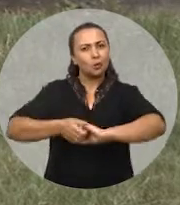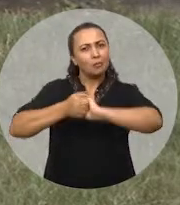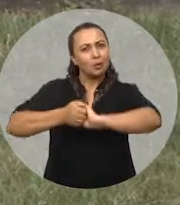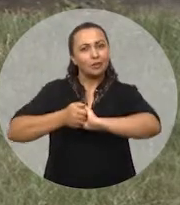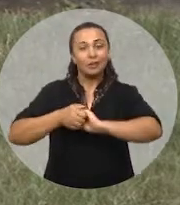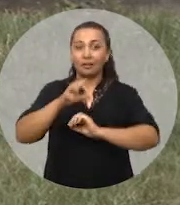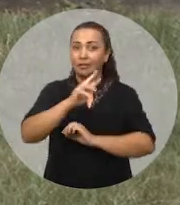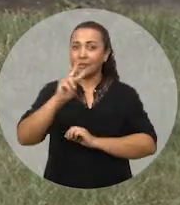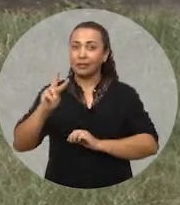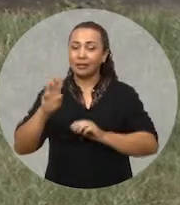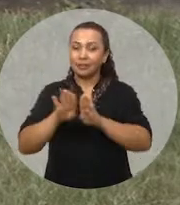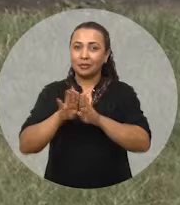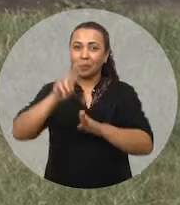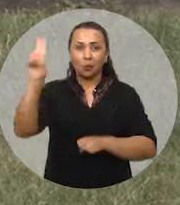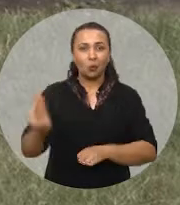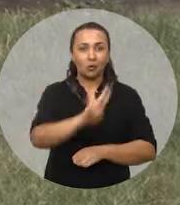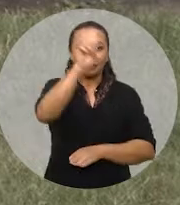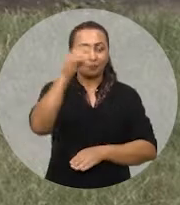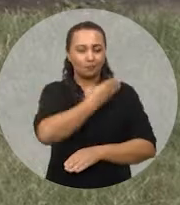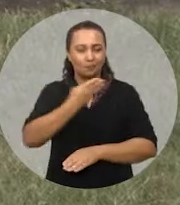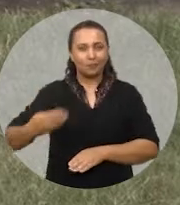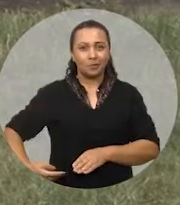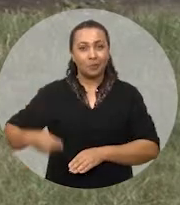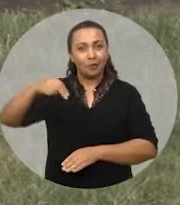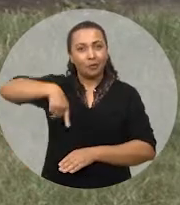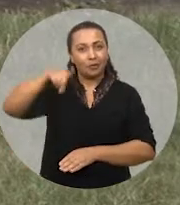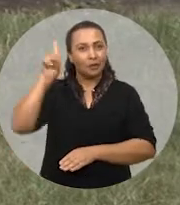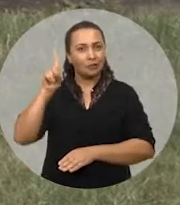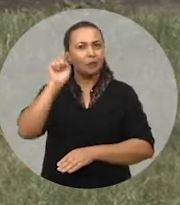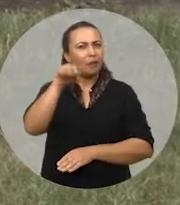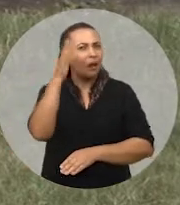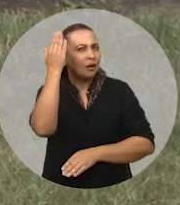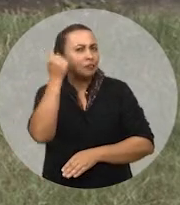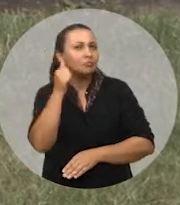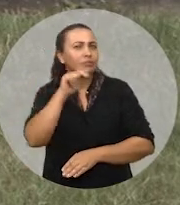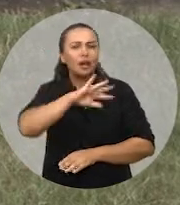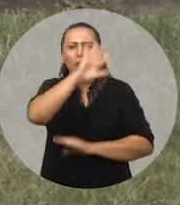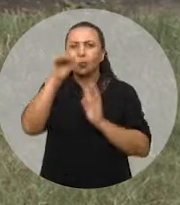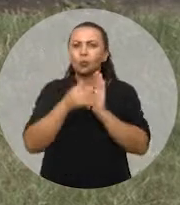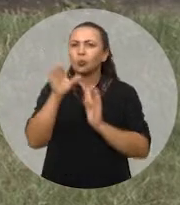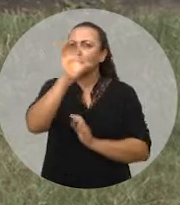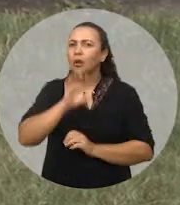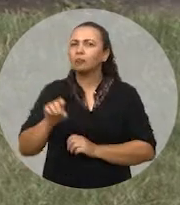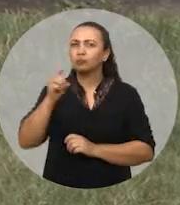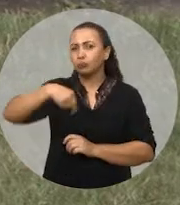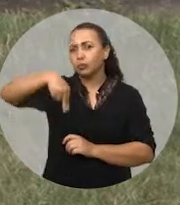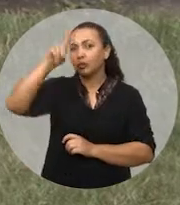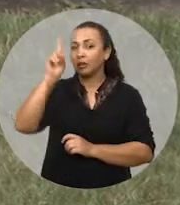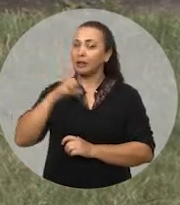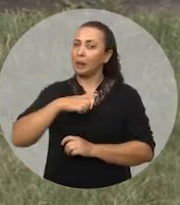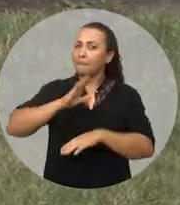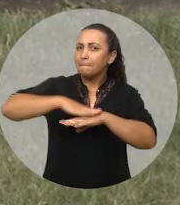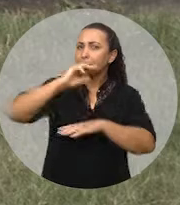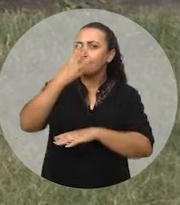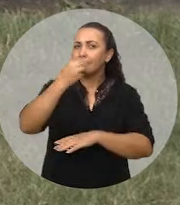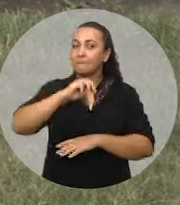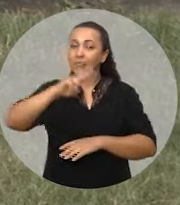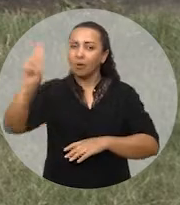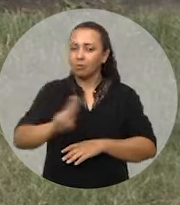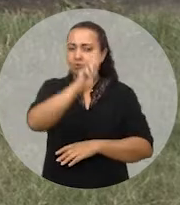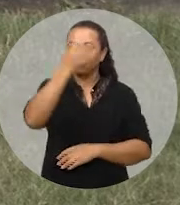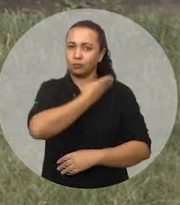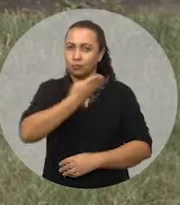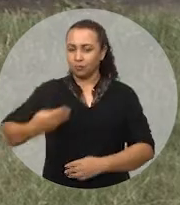parceria entre TVs e universidades públicas nordestinas. Você sabia que em todo o Nordeste brasileiro existem mais de